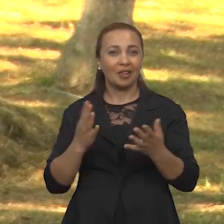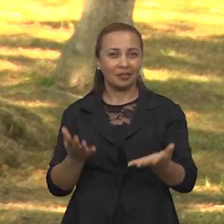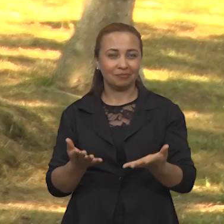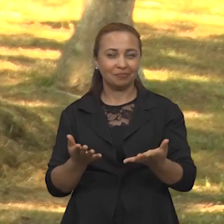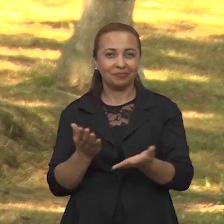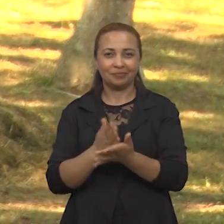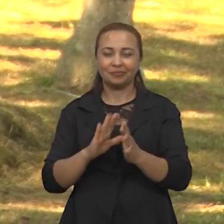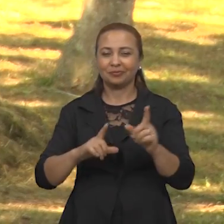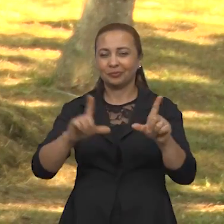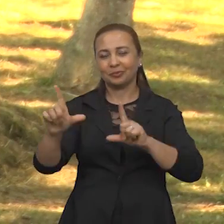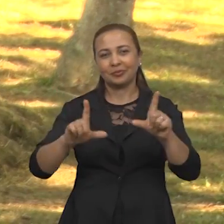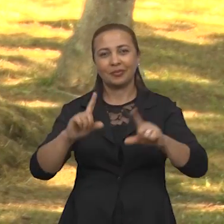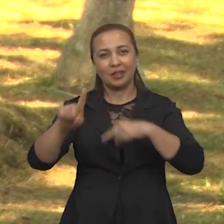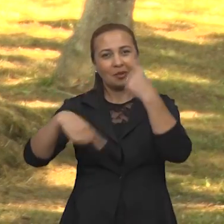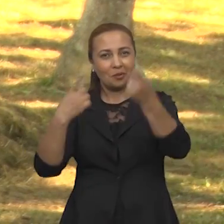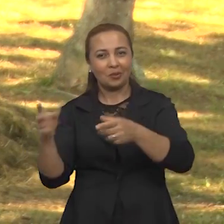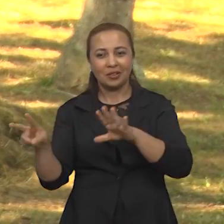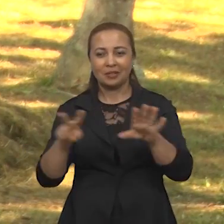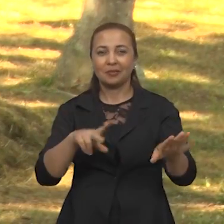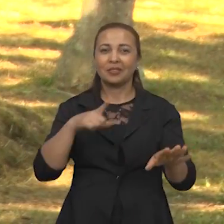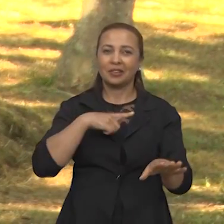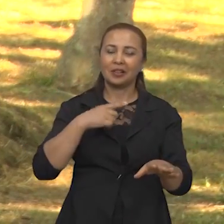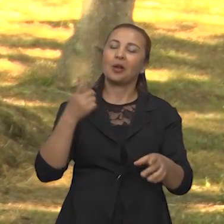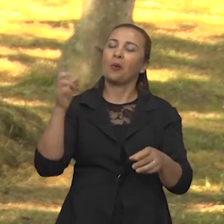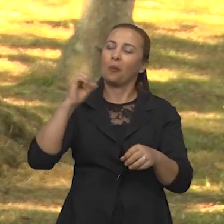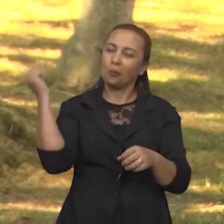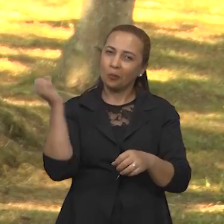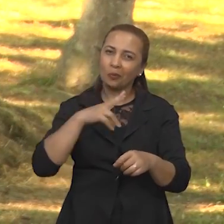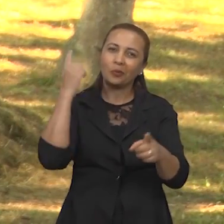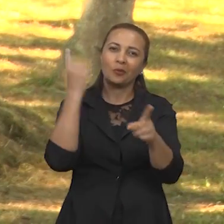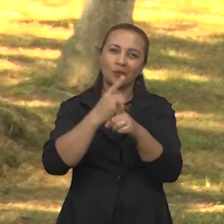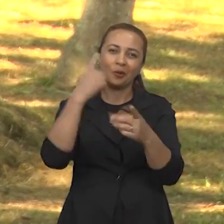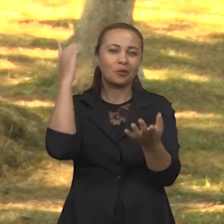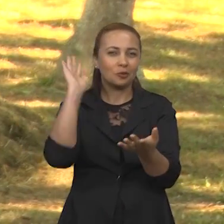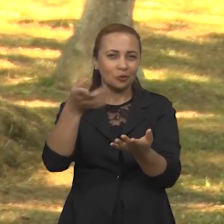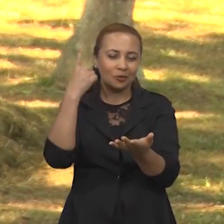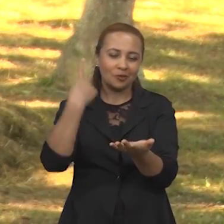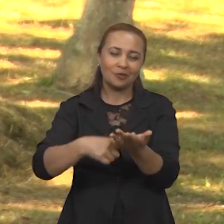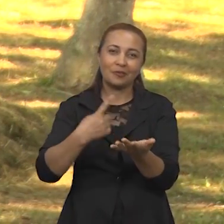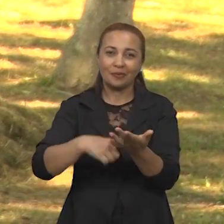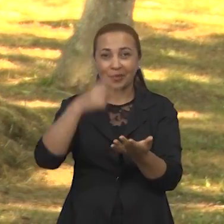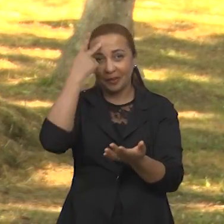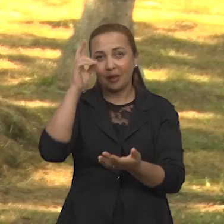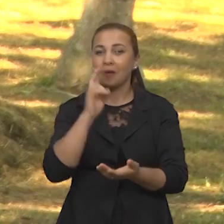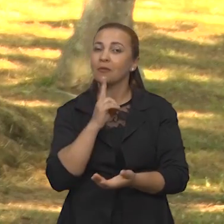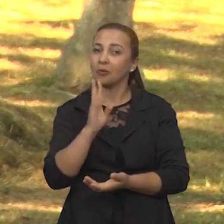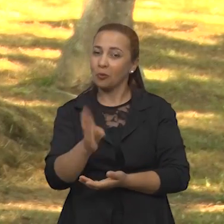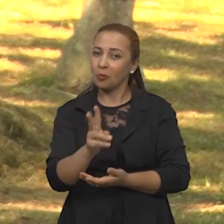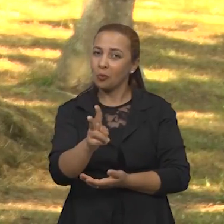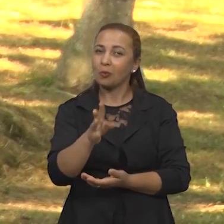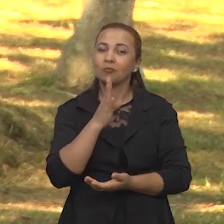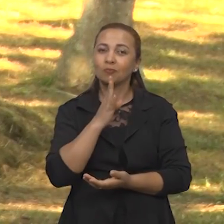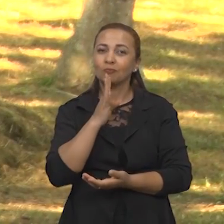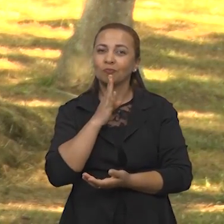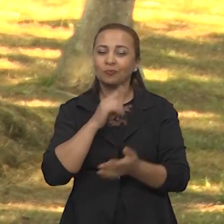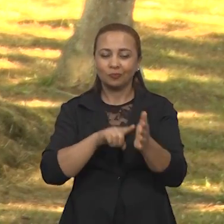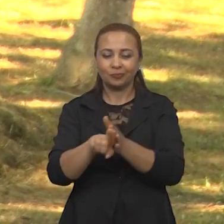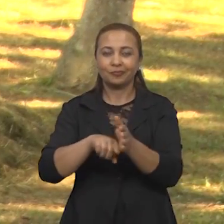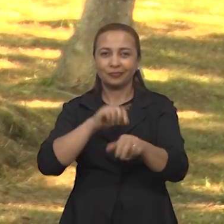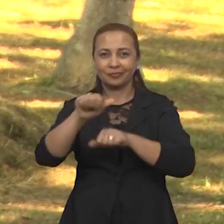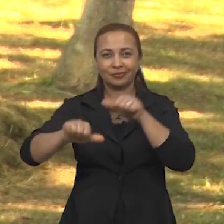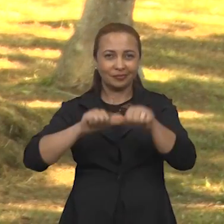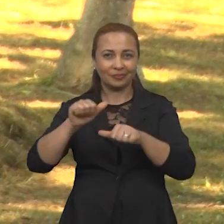Bom, o programa de hoje fica por aqui. Na próxima semana, temos um novo encontro marcado para continuar conhecendo as pesquisas